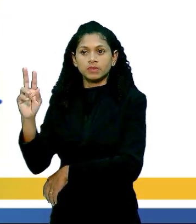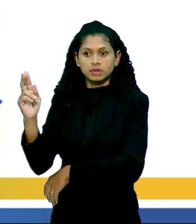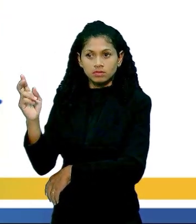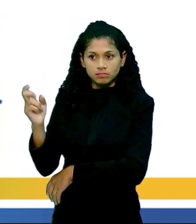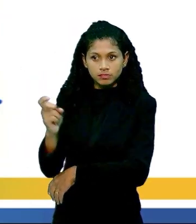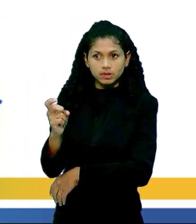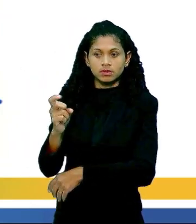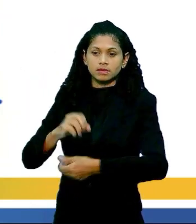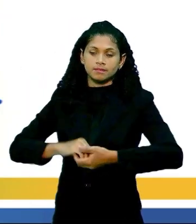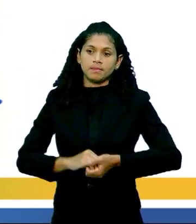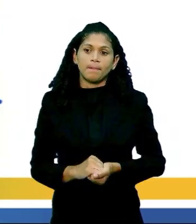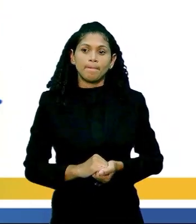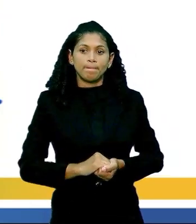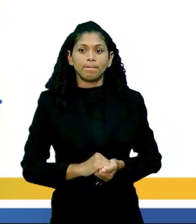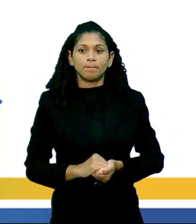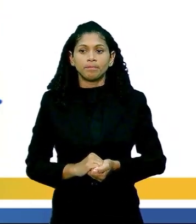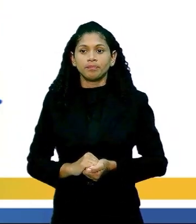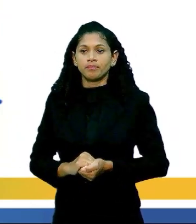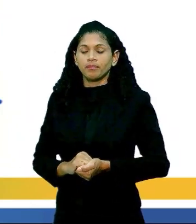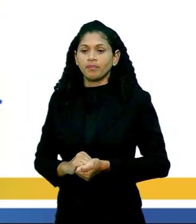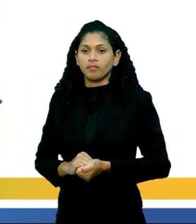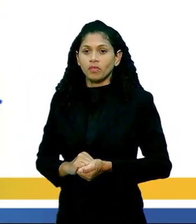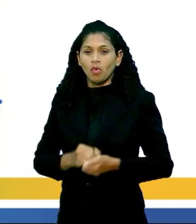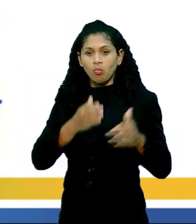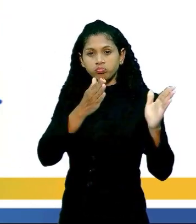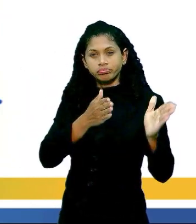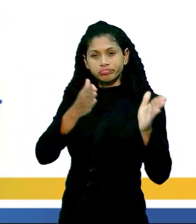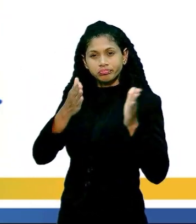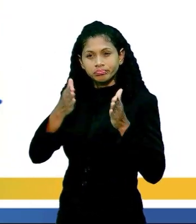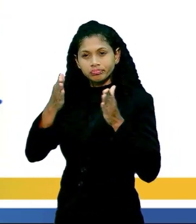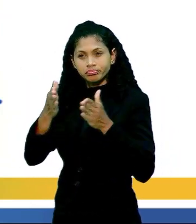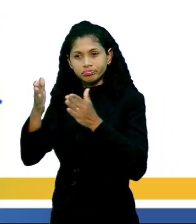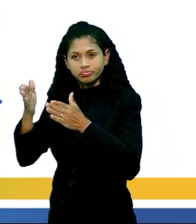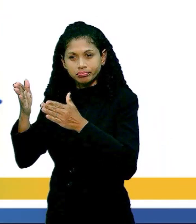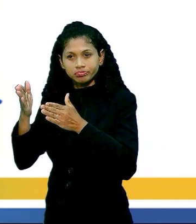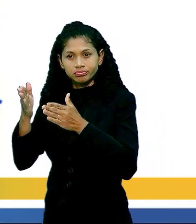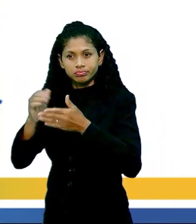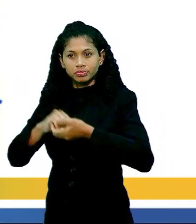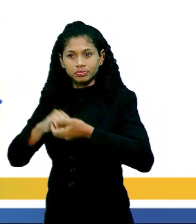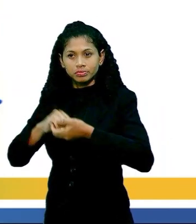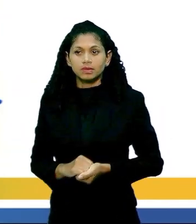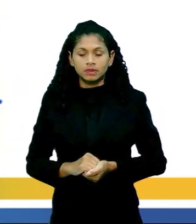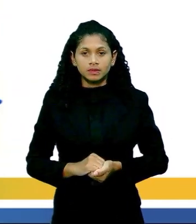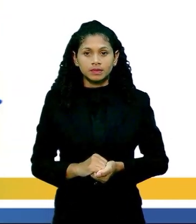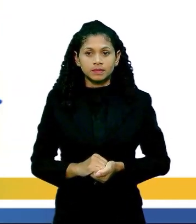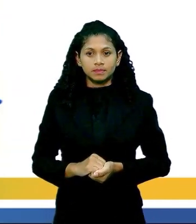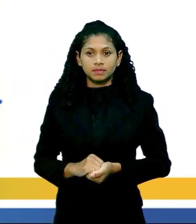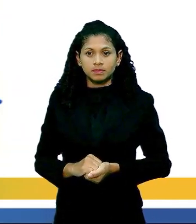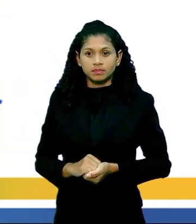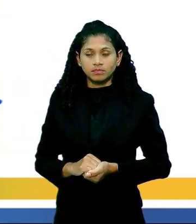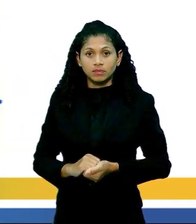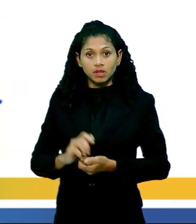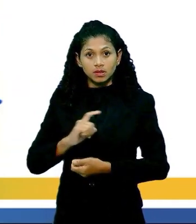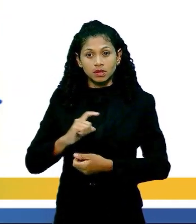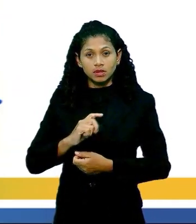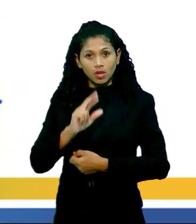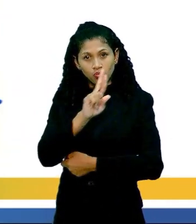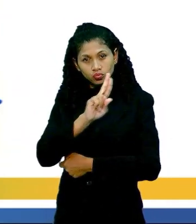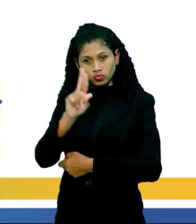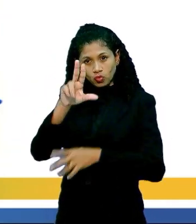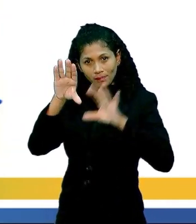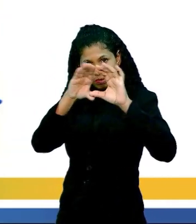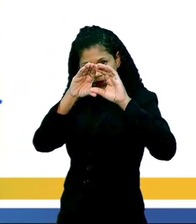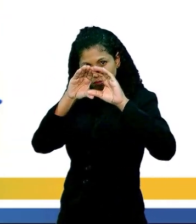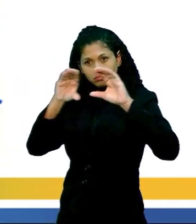comunidade pioneira, comunidade série ou comunidade seral, ou em série, é a mesma coisa, que é esses